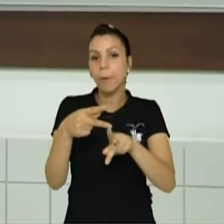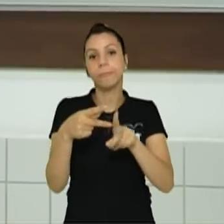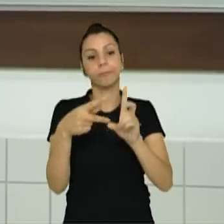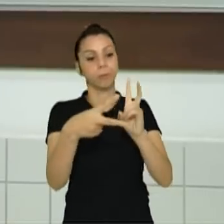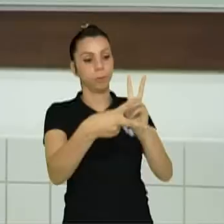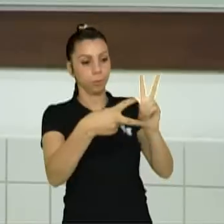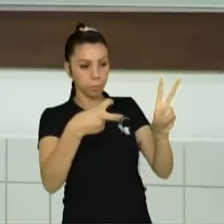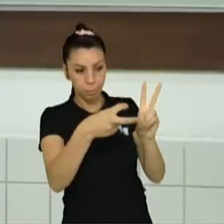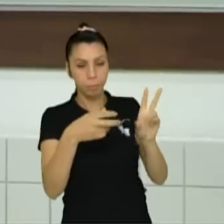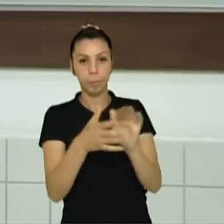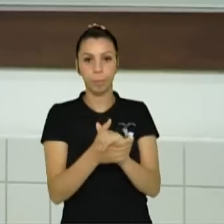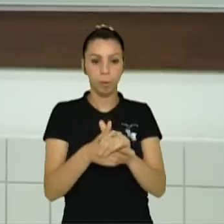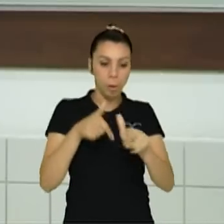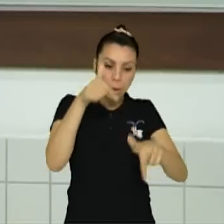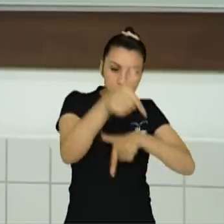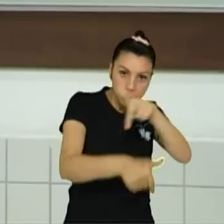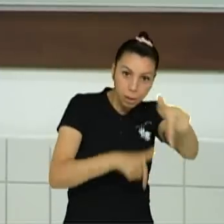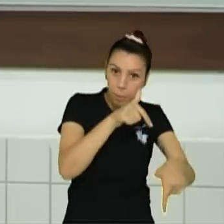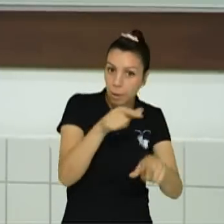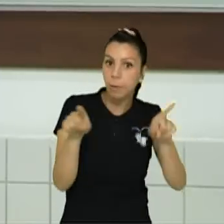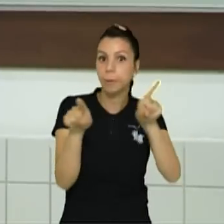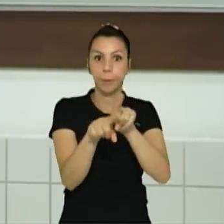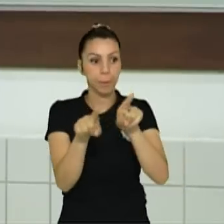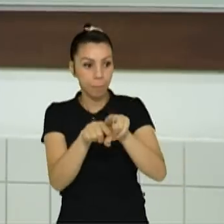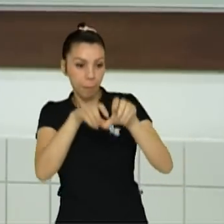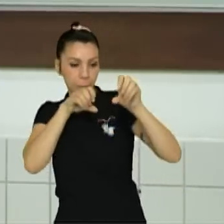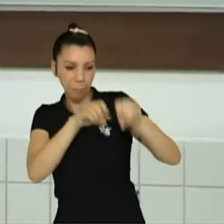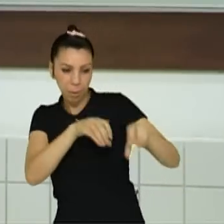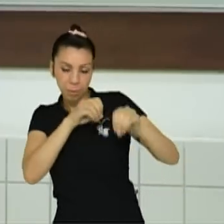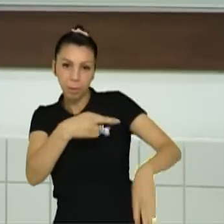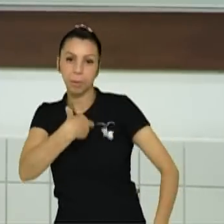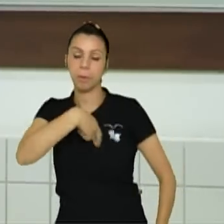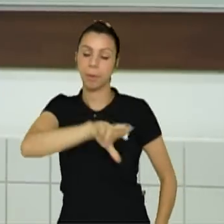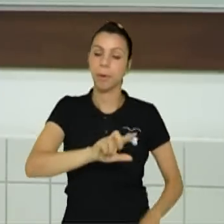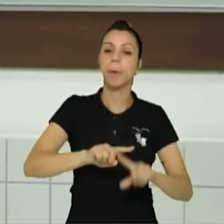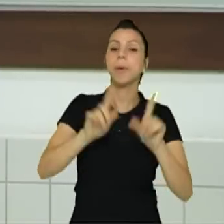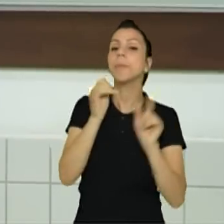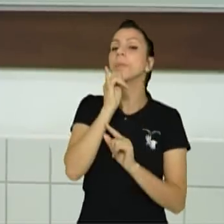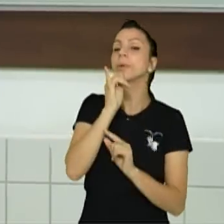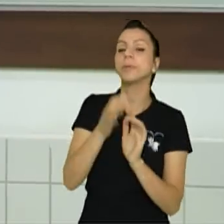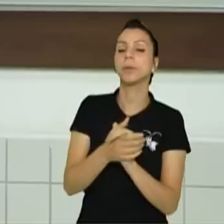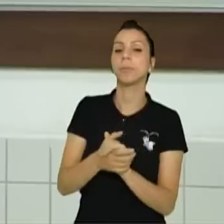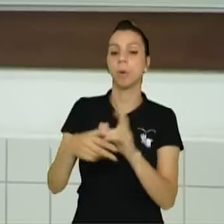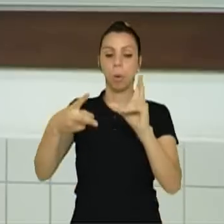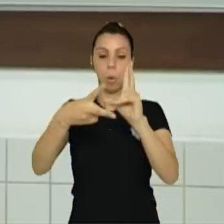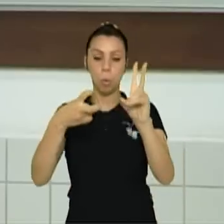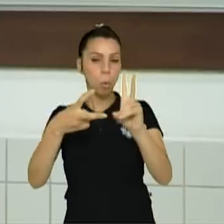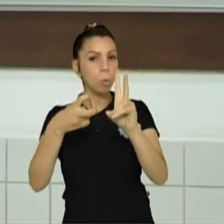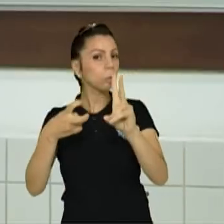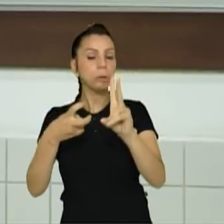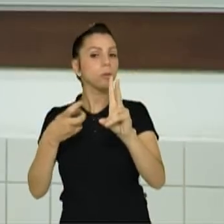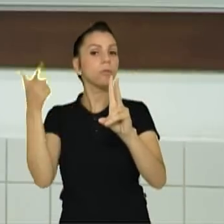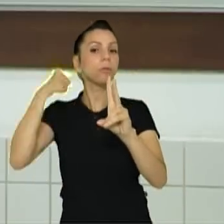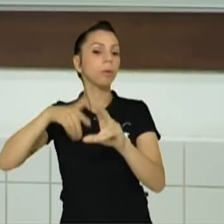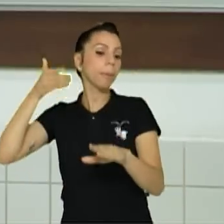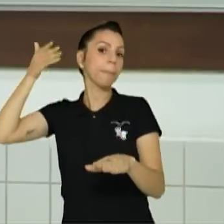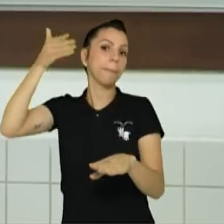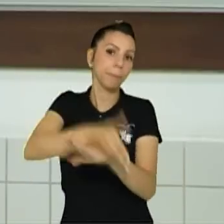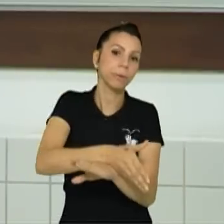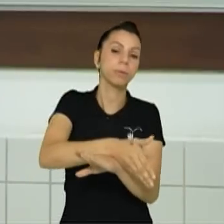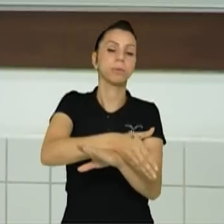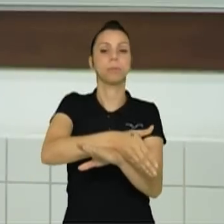trabalhavam, eram catequizados, e aqueles que porventura não quisessem participar daquele aldeamento, a terra desses